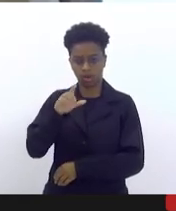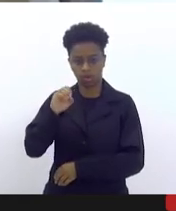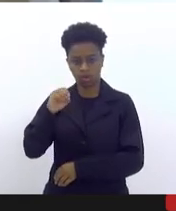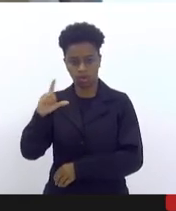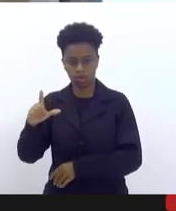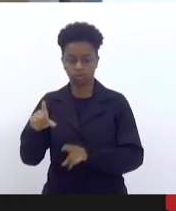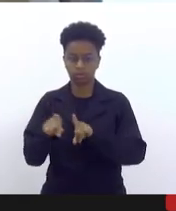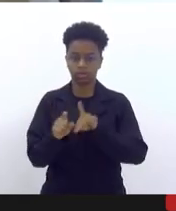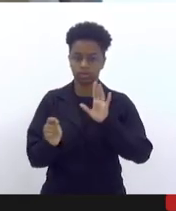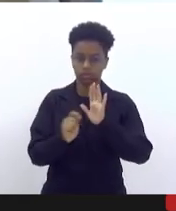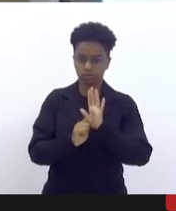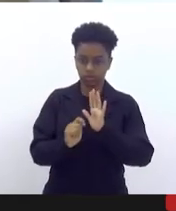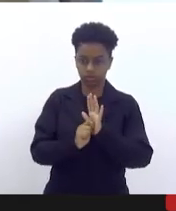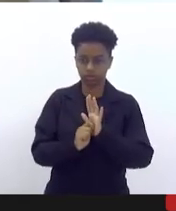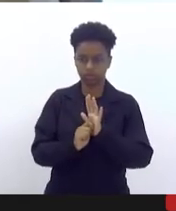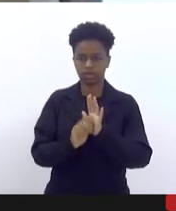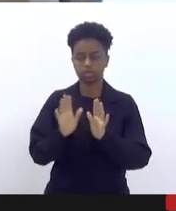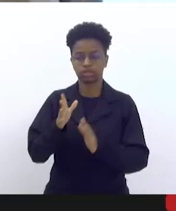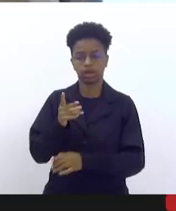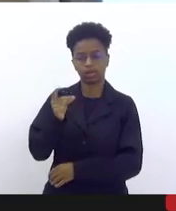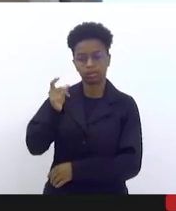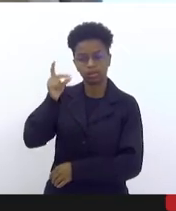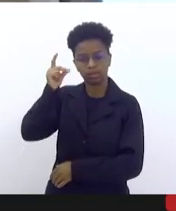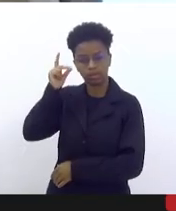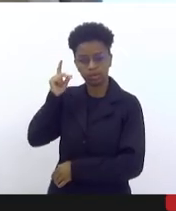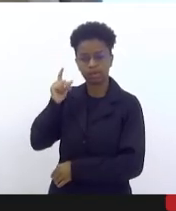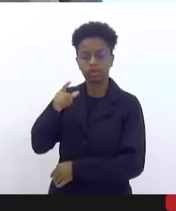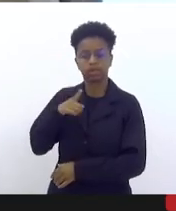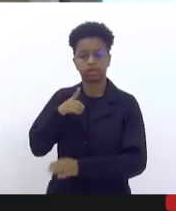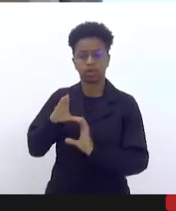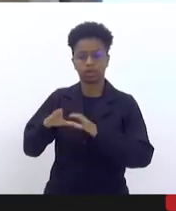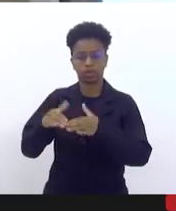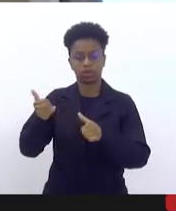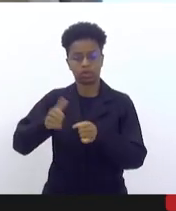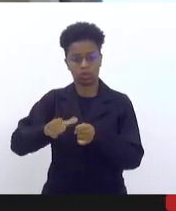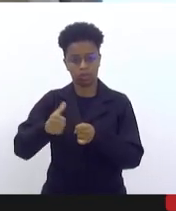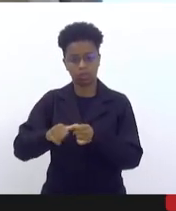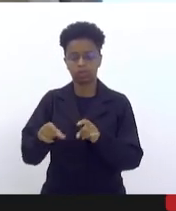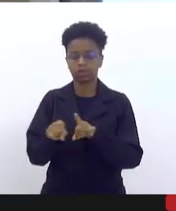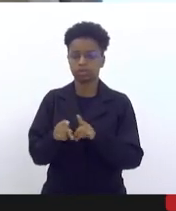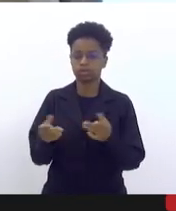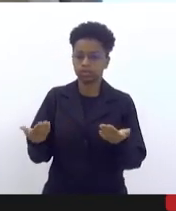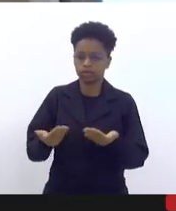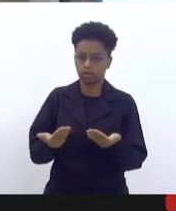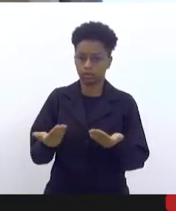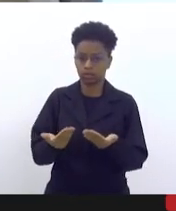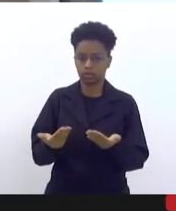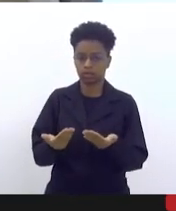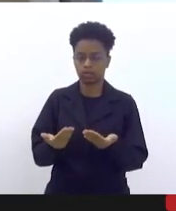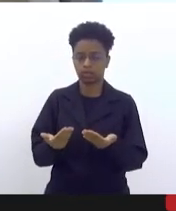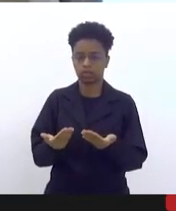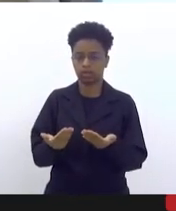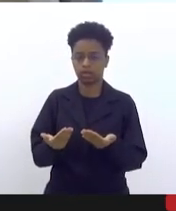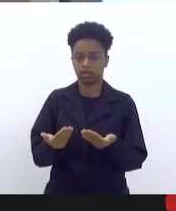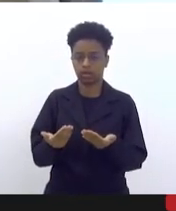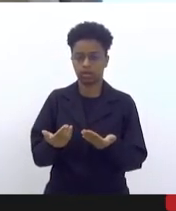é que por muito tempo ficou ali a frente da Cracolândia e atualmente eu tô